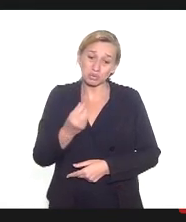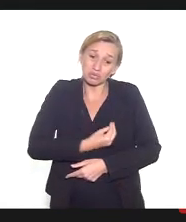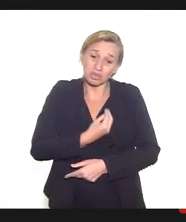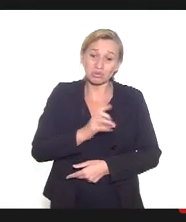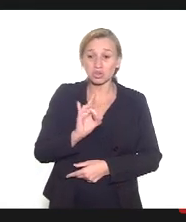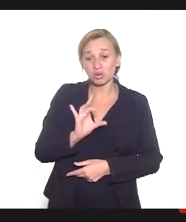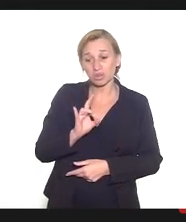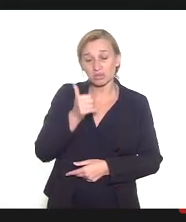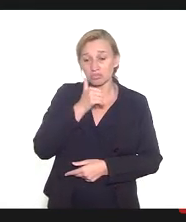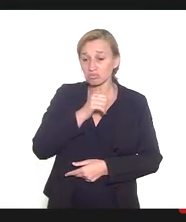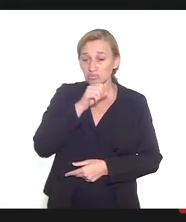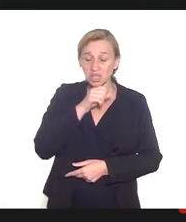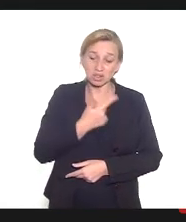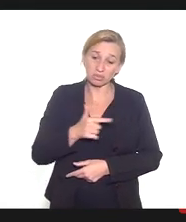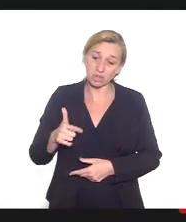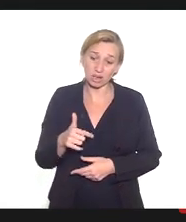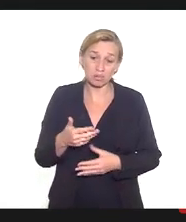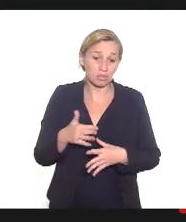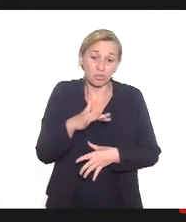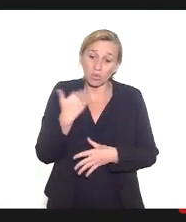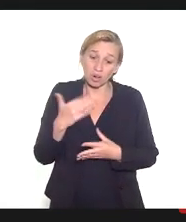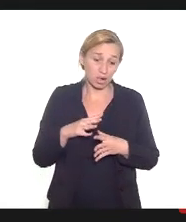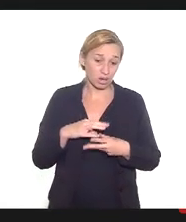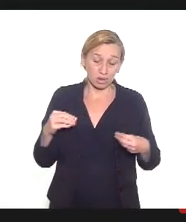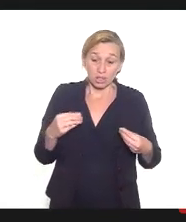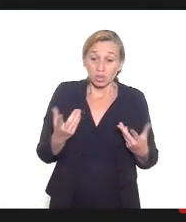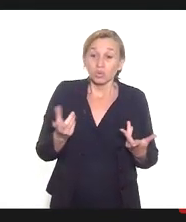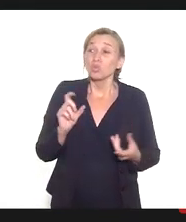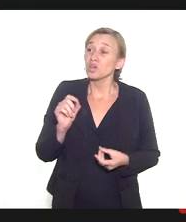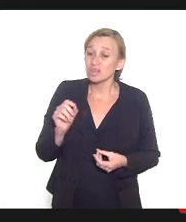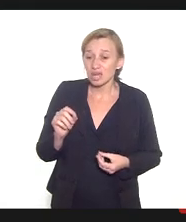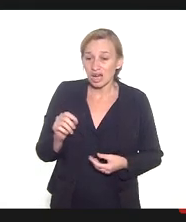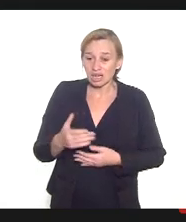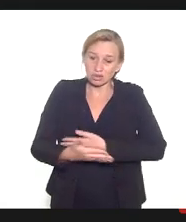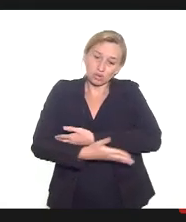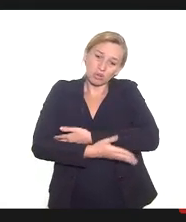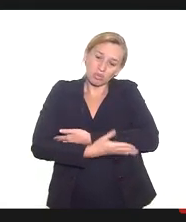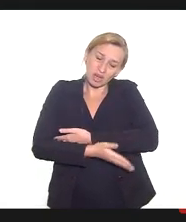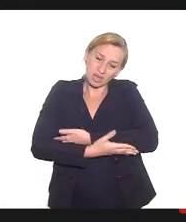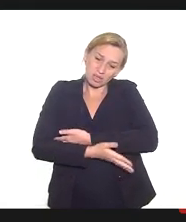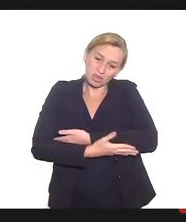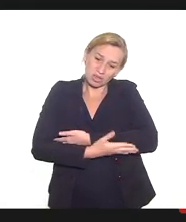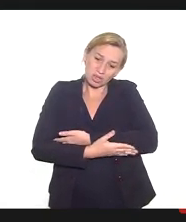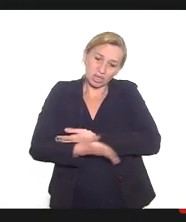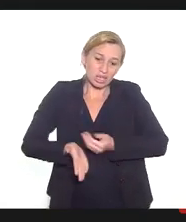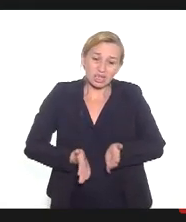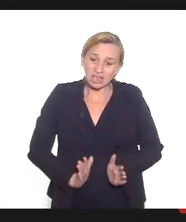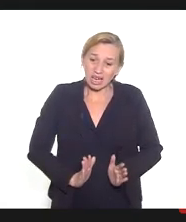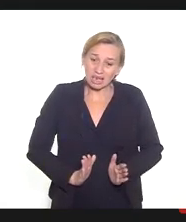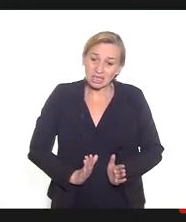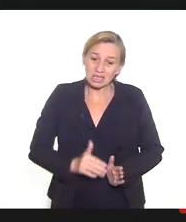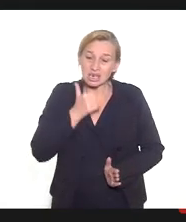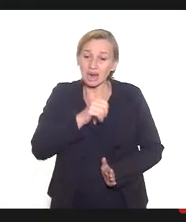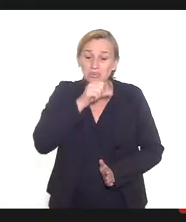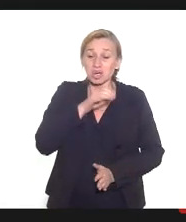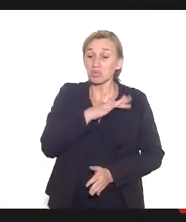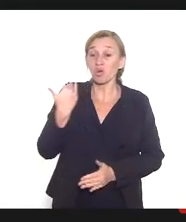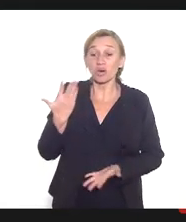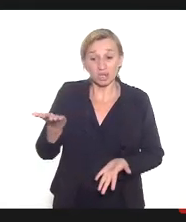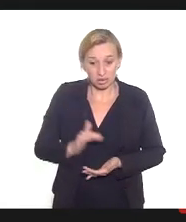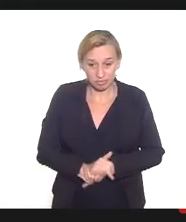qual o futuro desses prematuros o que será desse prematuros que estão sendo criadas pelas mães das Mães tô